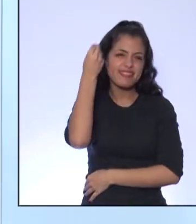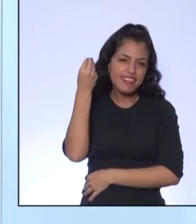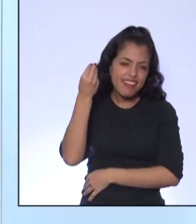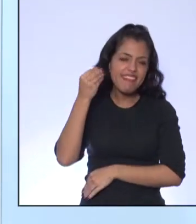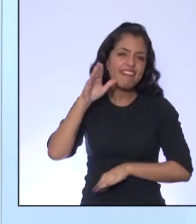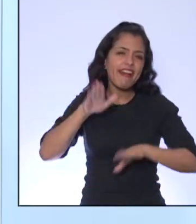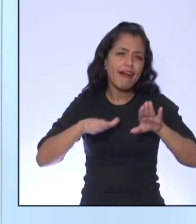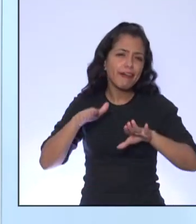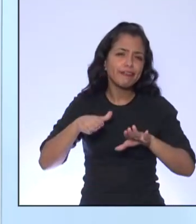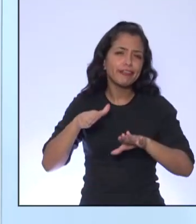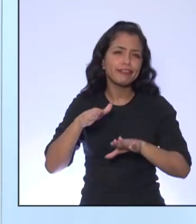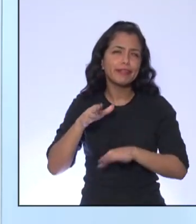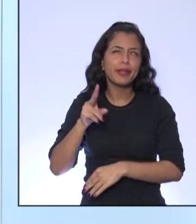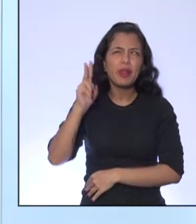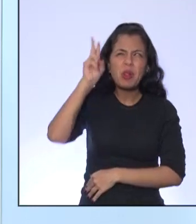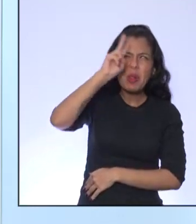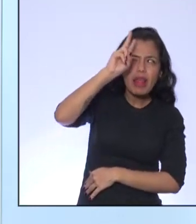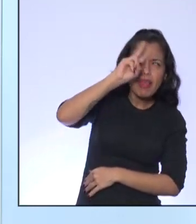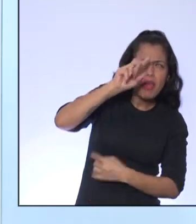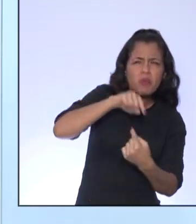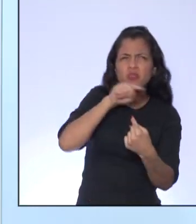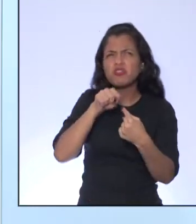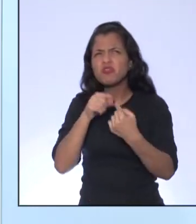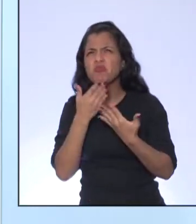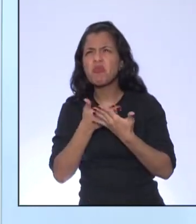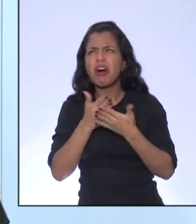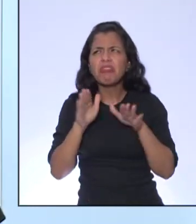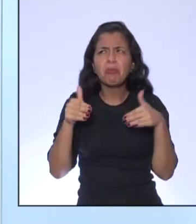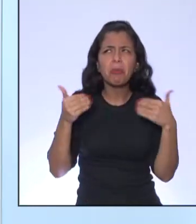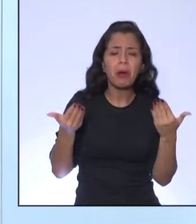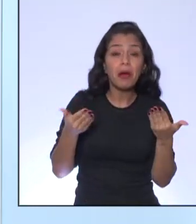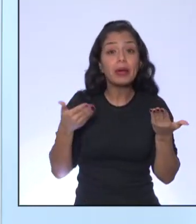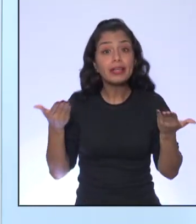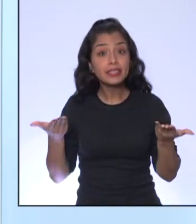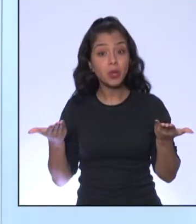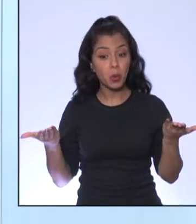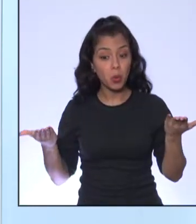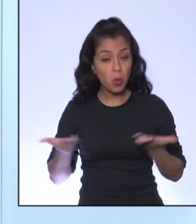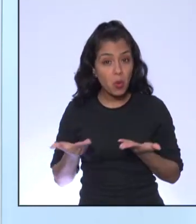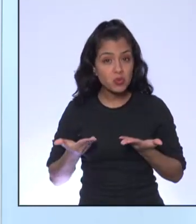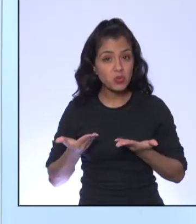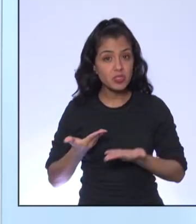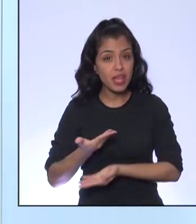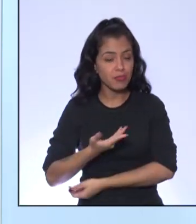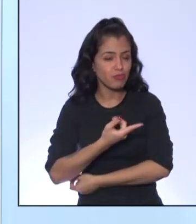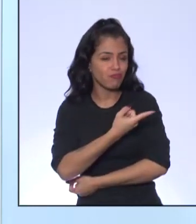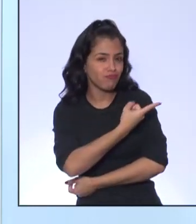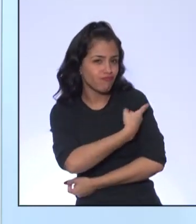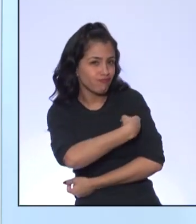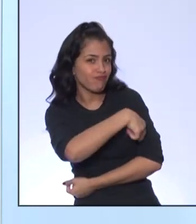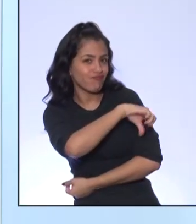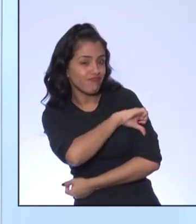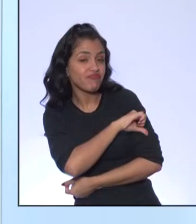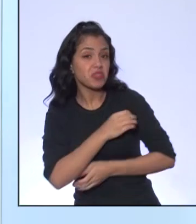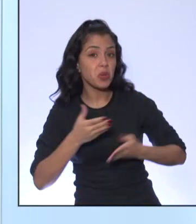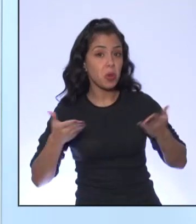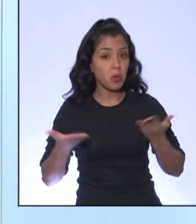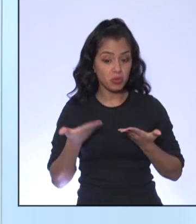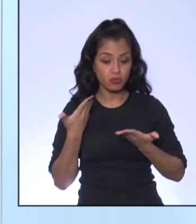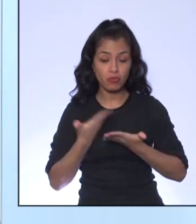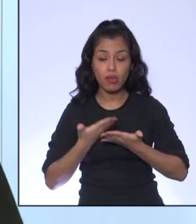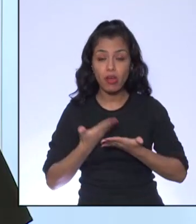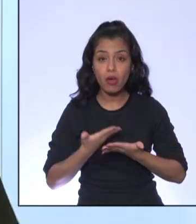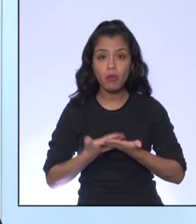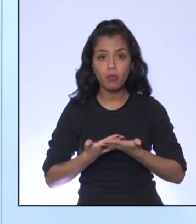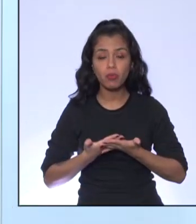dos objetivos dessa aula. Então, como essa é a primeira aula de projeto de vida para o ensino fundamental, nesta aula de hoje, nós